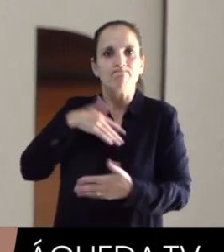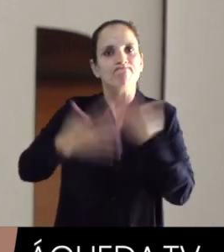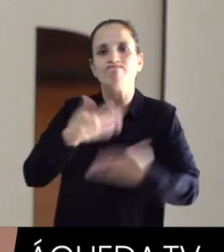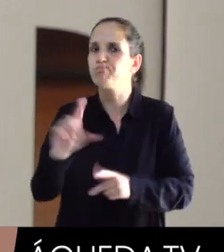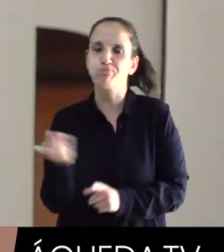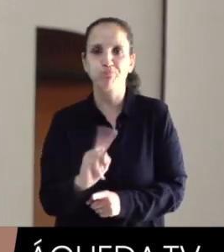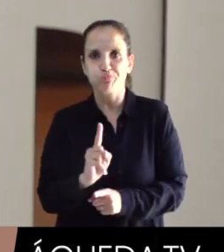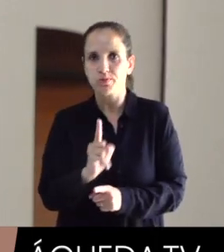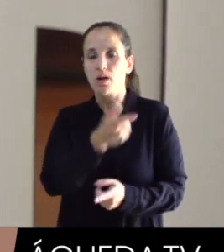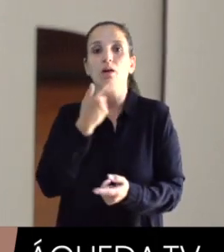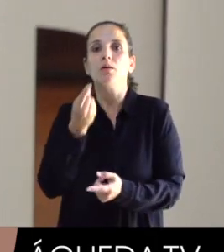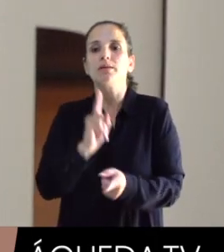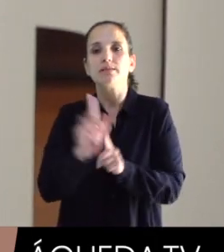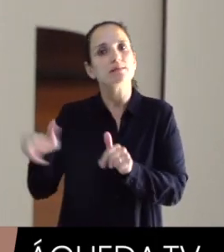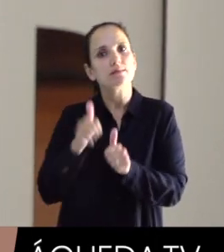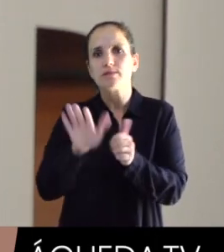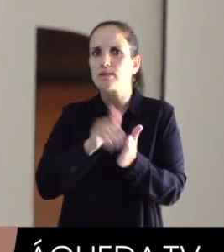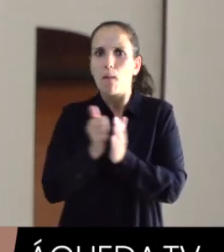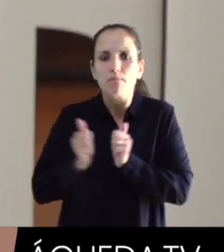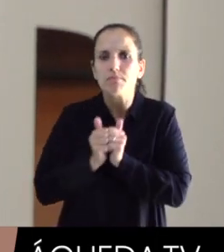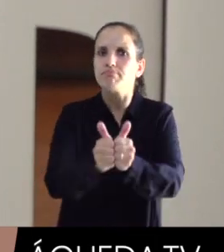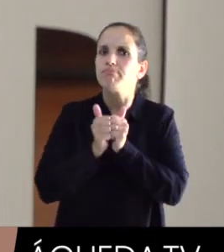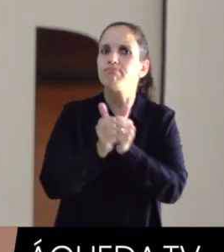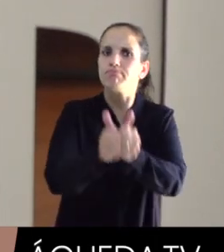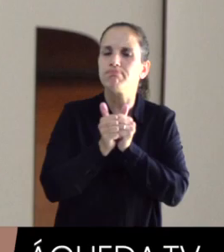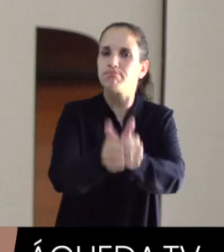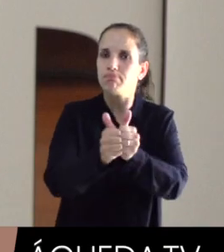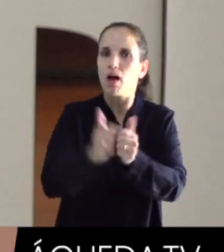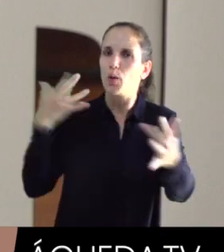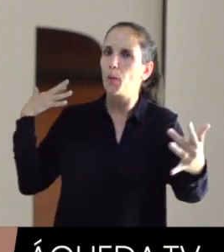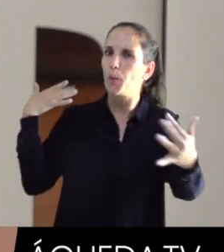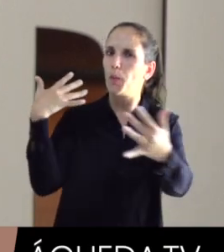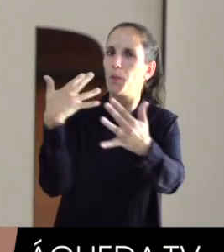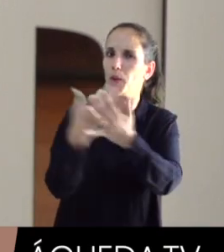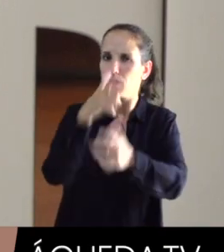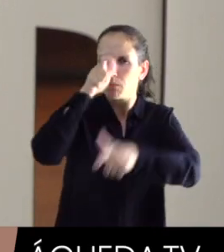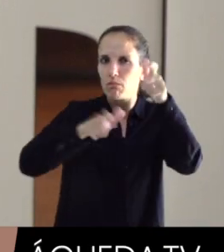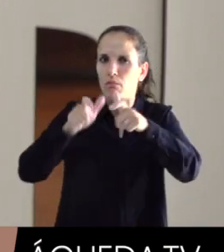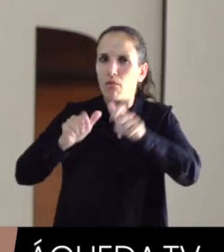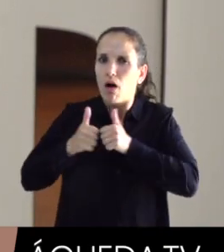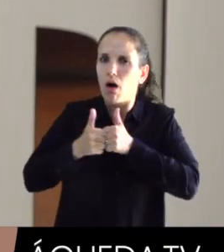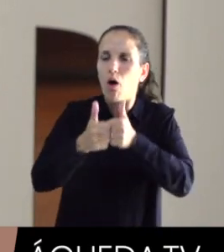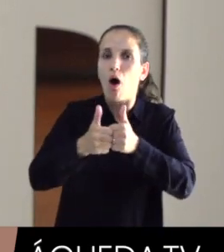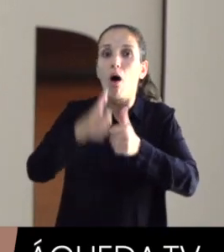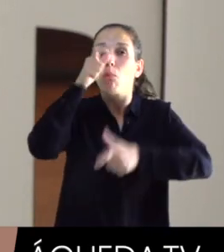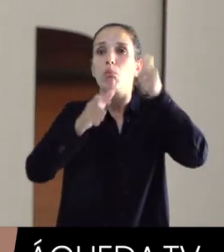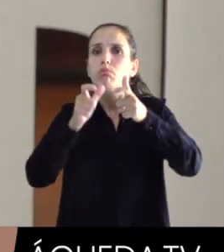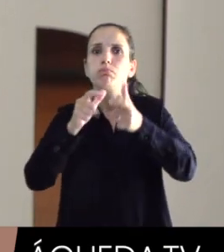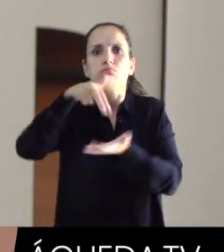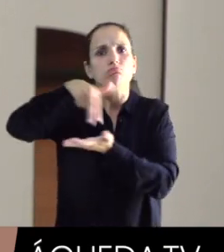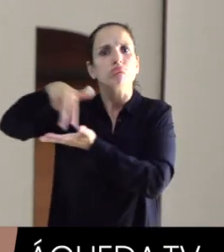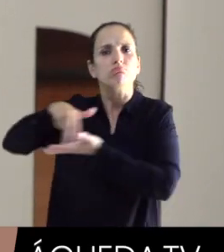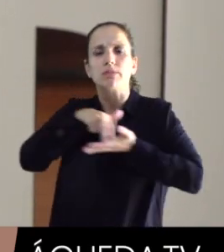exceção, e que sempre estiveram ao lado dos tempos no percurso histórico da humanidade, e que nunca o homem se